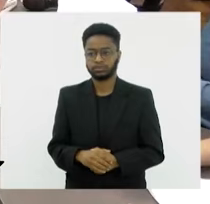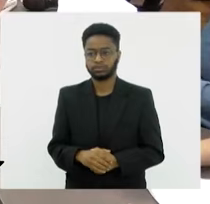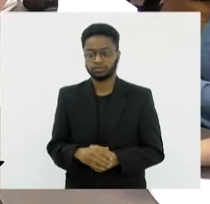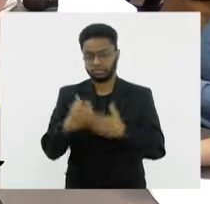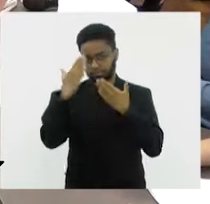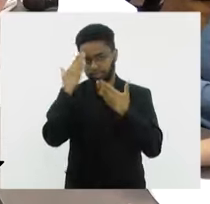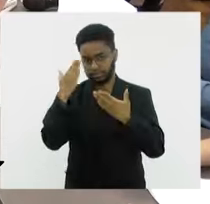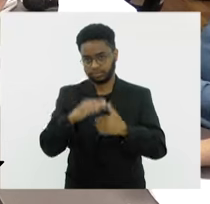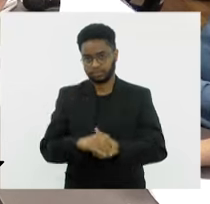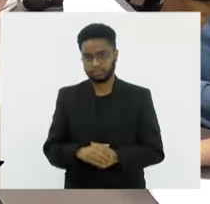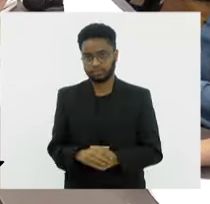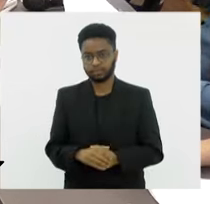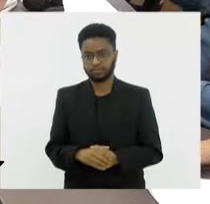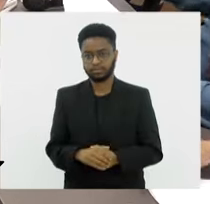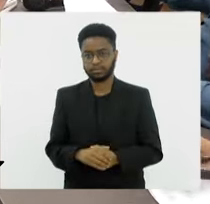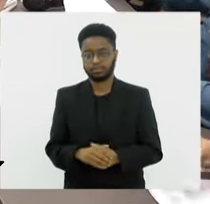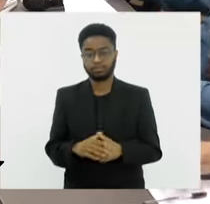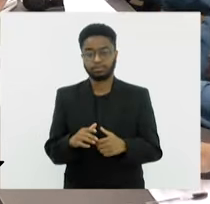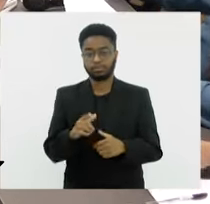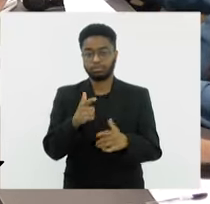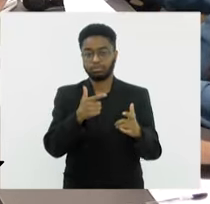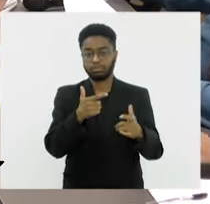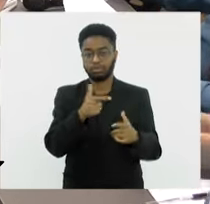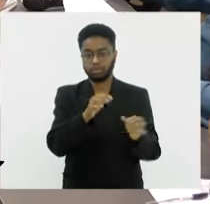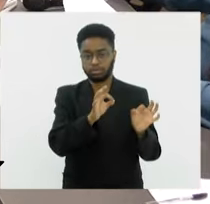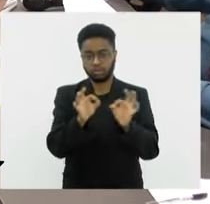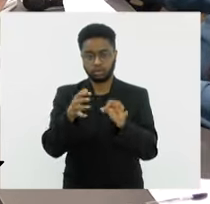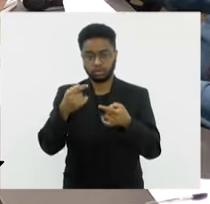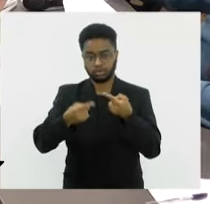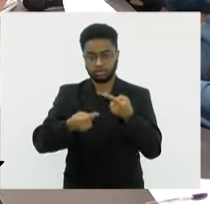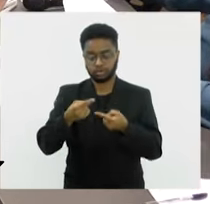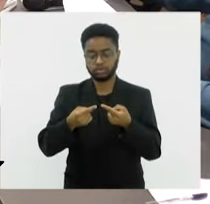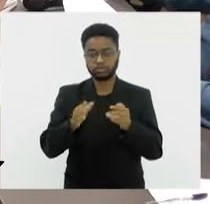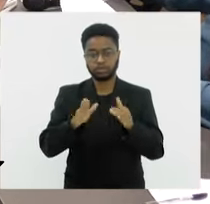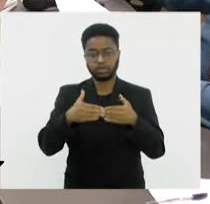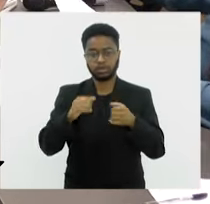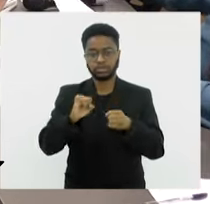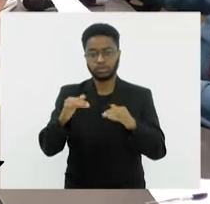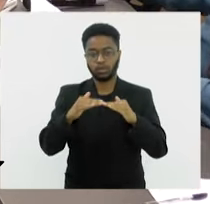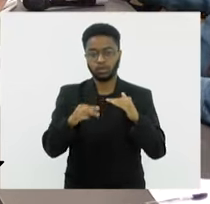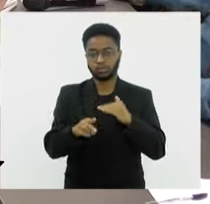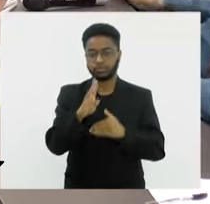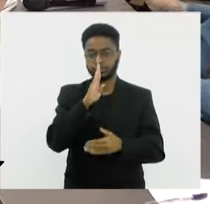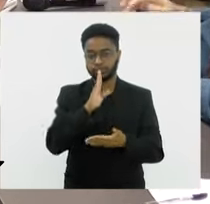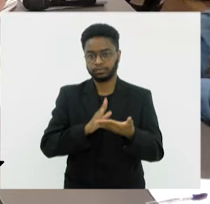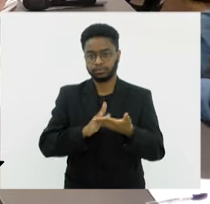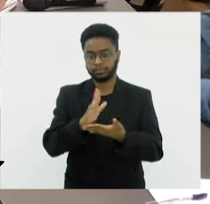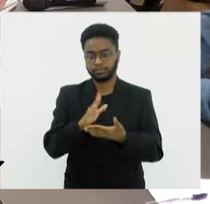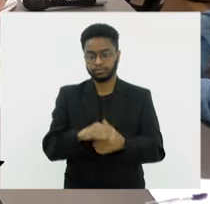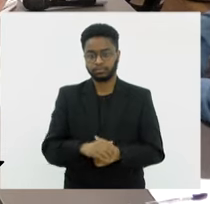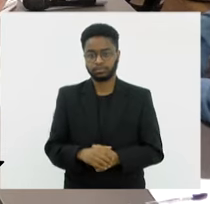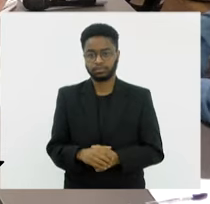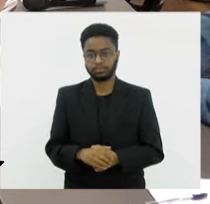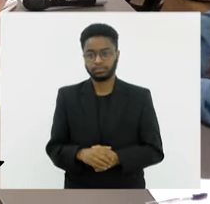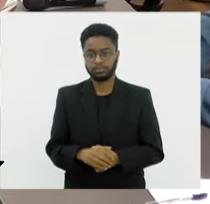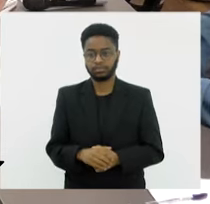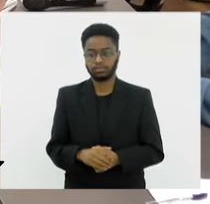Obrigado. Então, não havendo quem queira discutir, encerrada a discussão e votação, senhores que aprovam, permaneçam como estão,